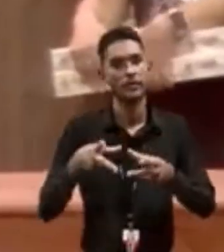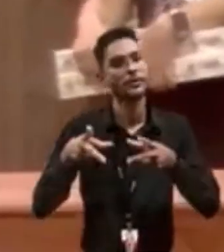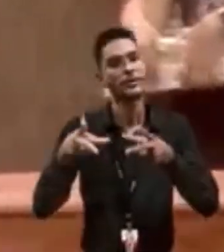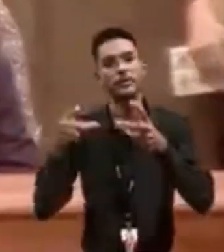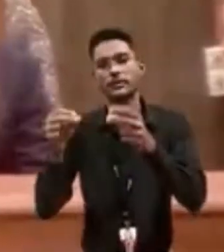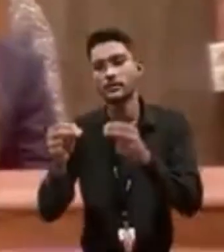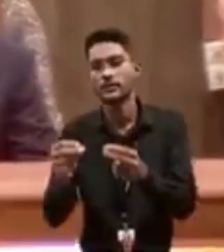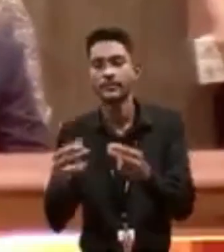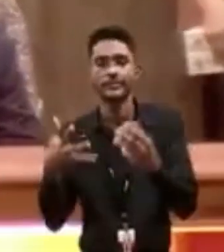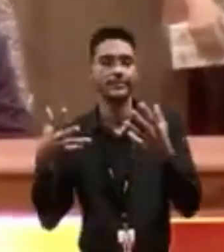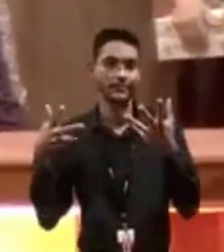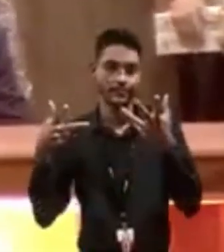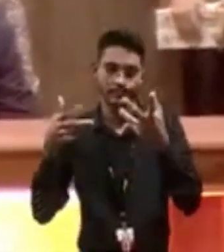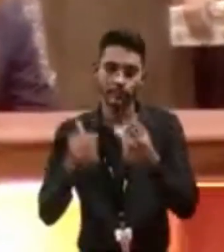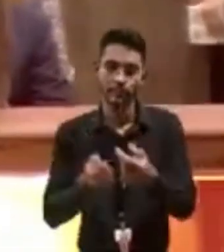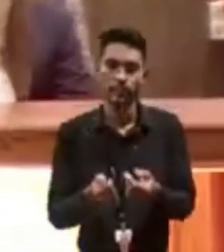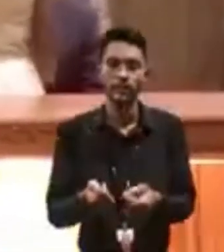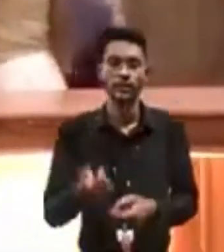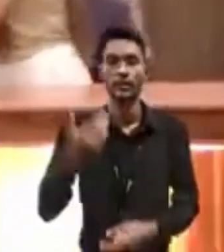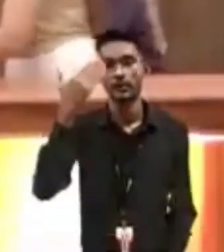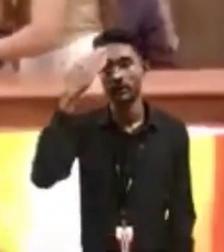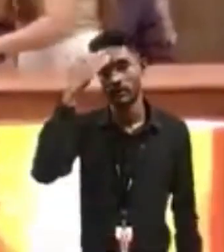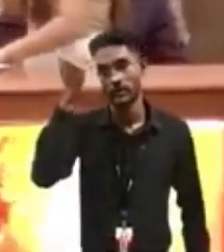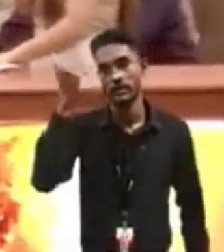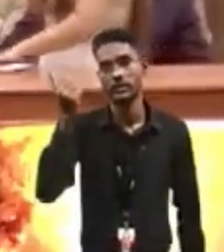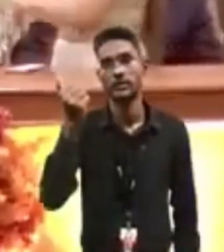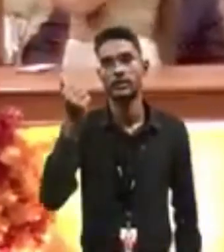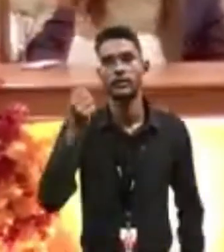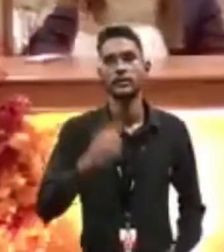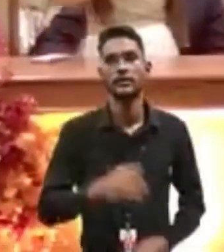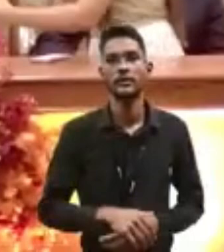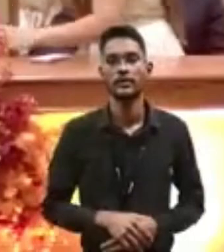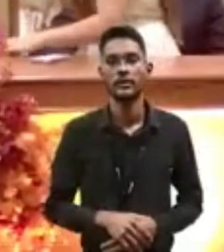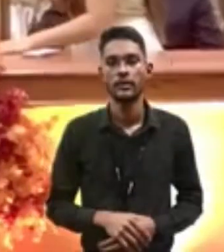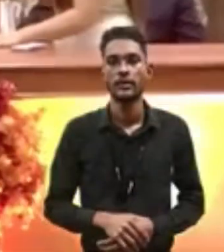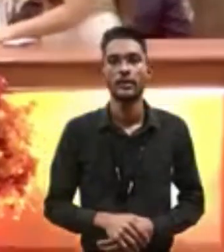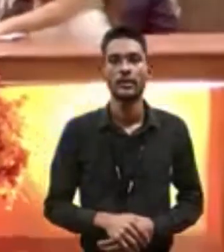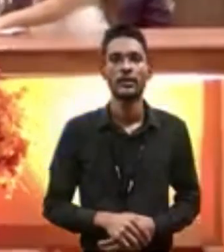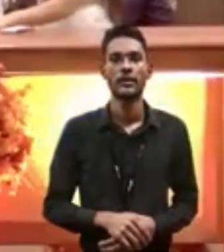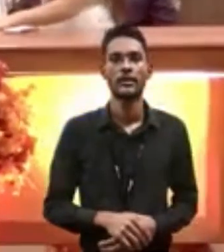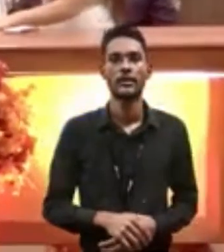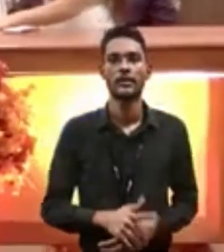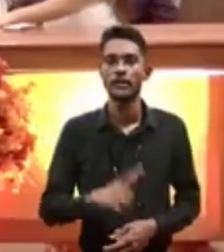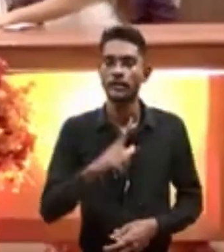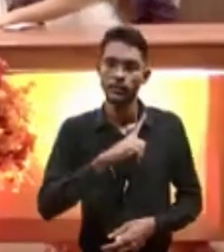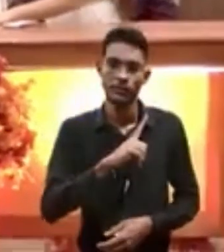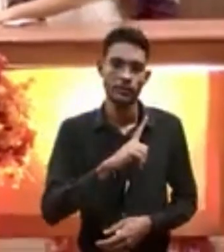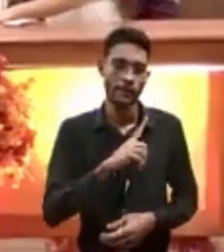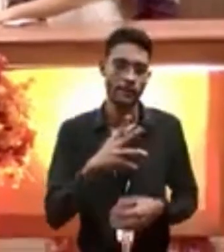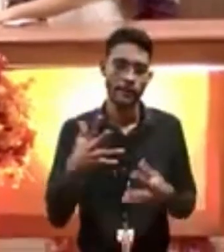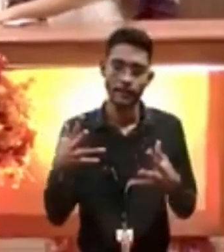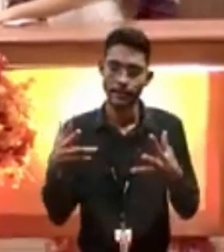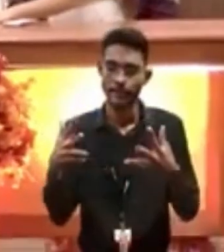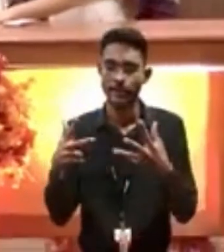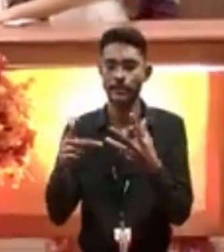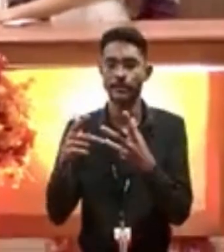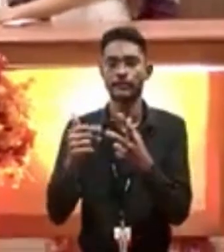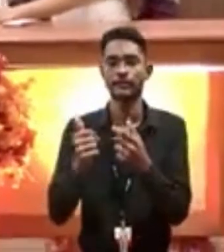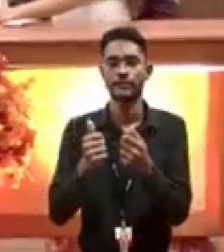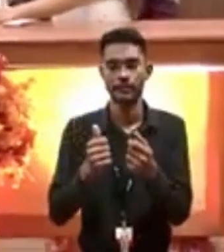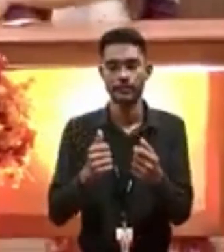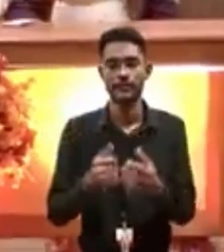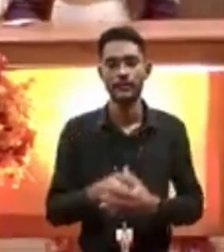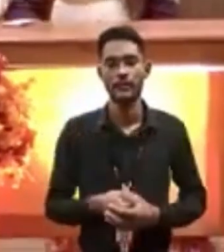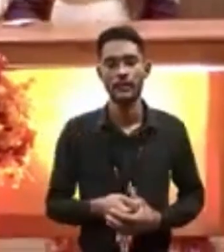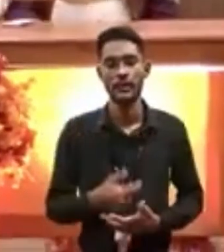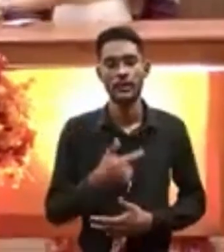que vocês têm feito assim, se doado quase além do que pode, né? E eu pensei